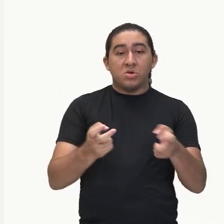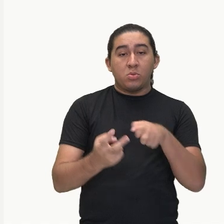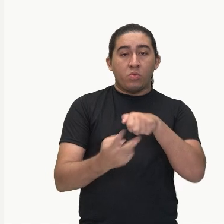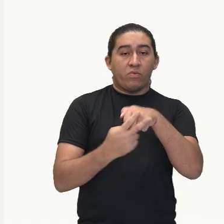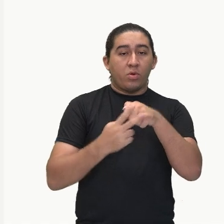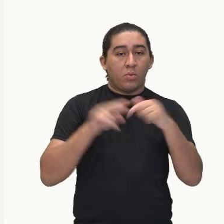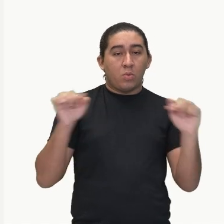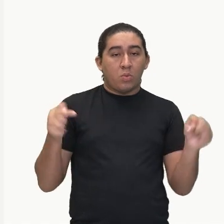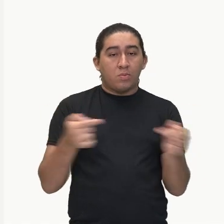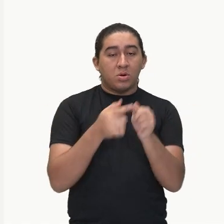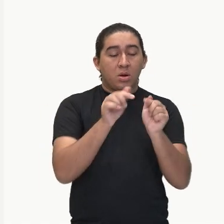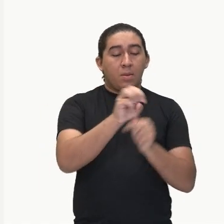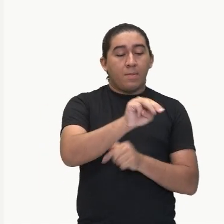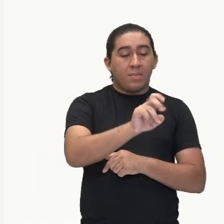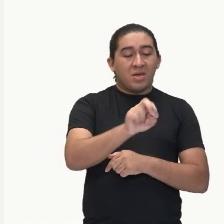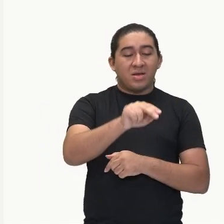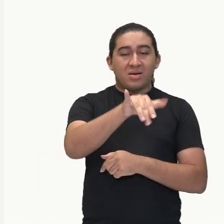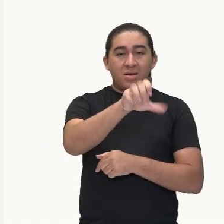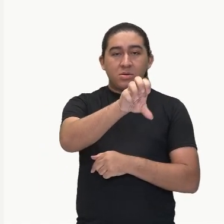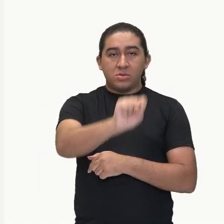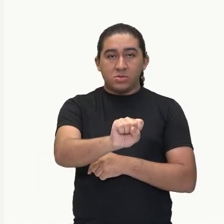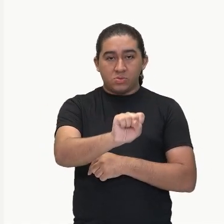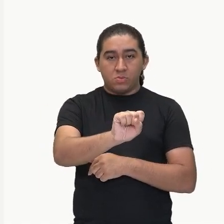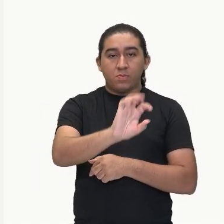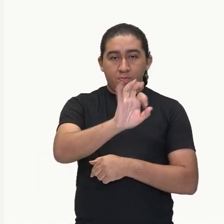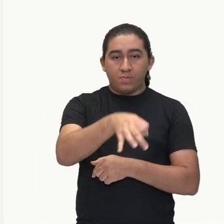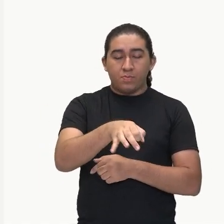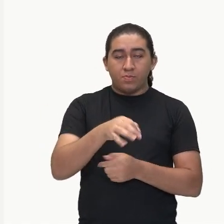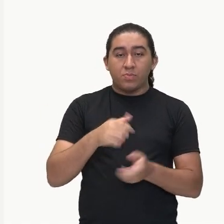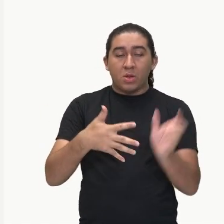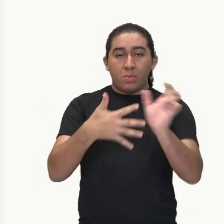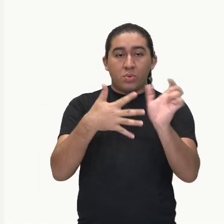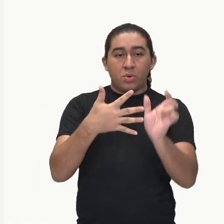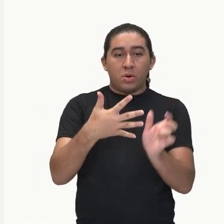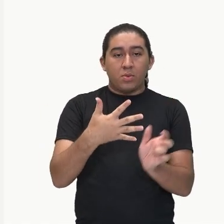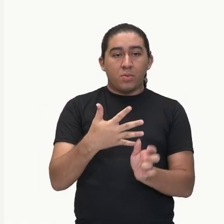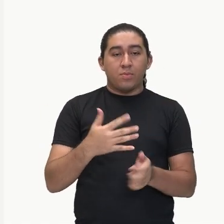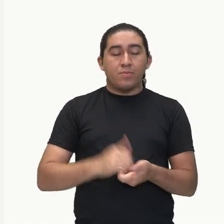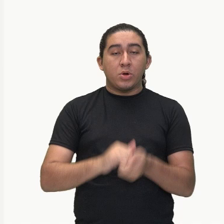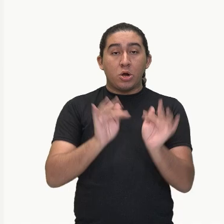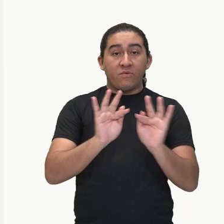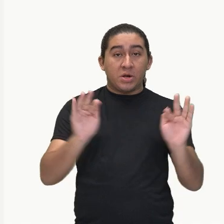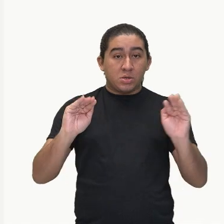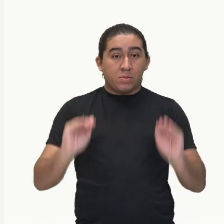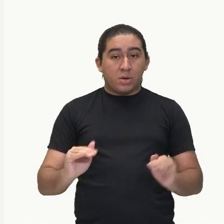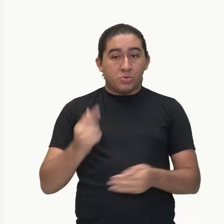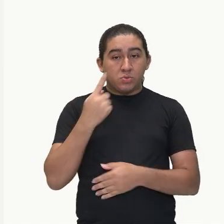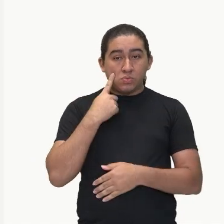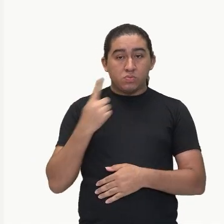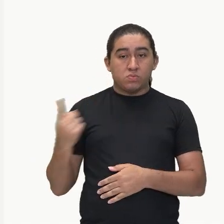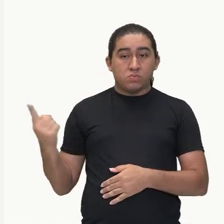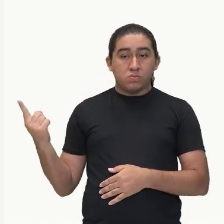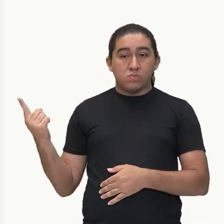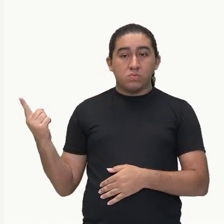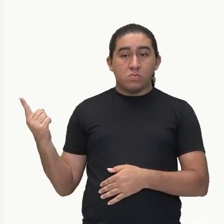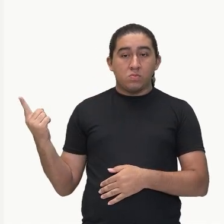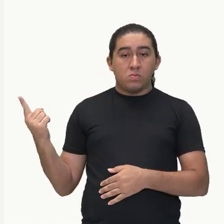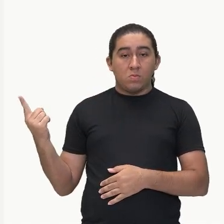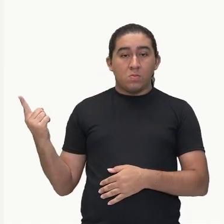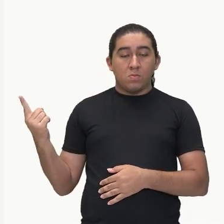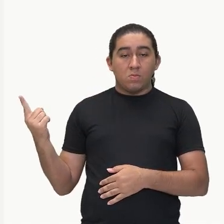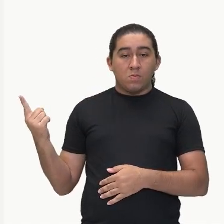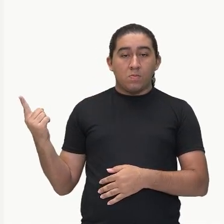ó, com as meninas, né? Plural. A mãe ou o pai,